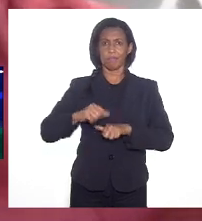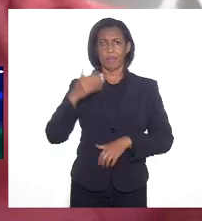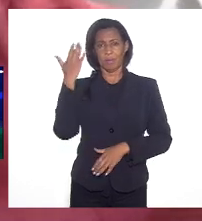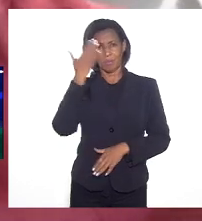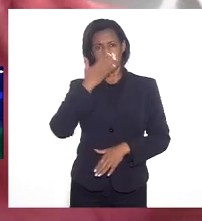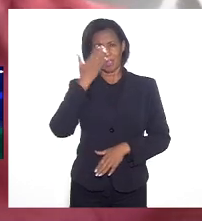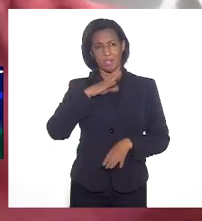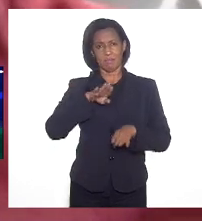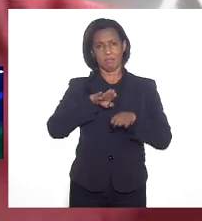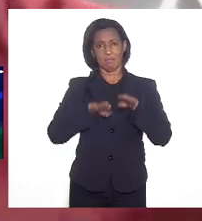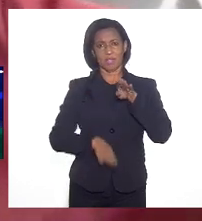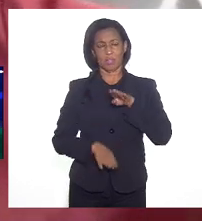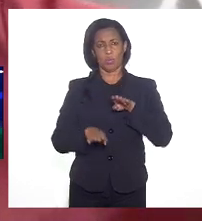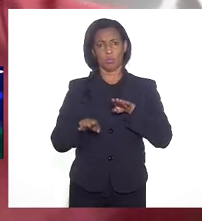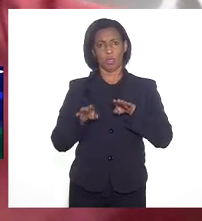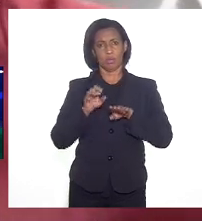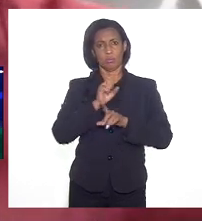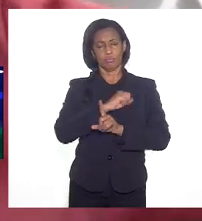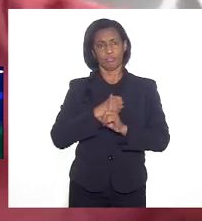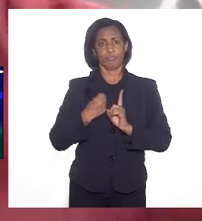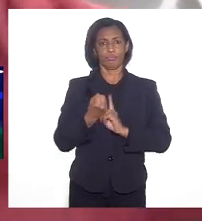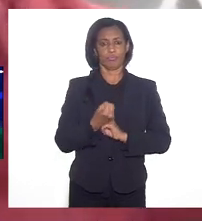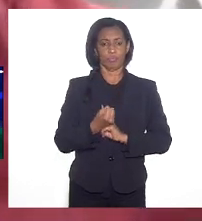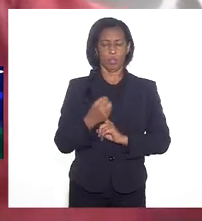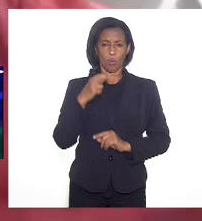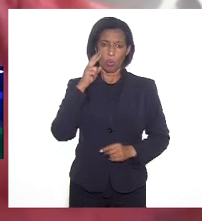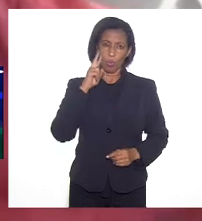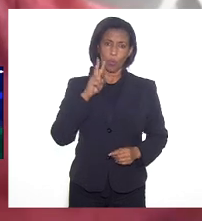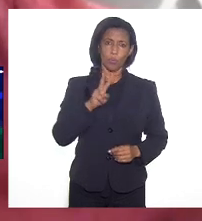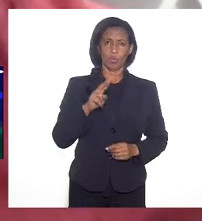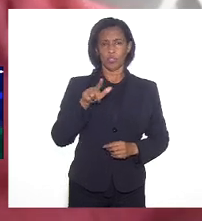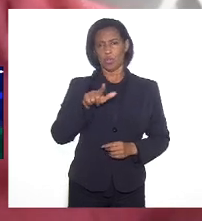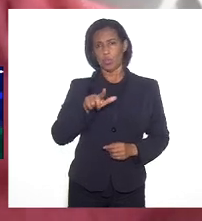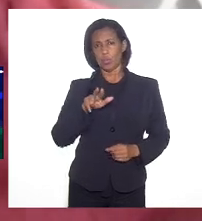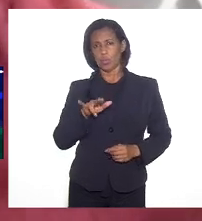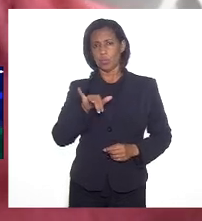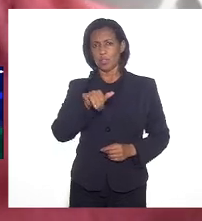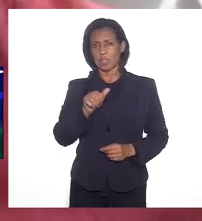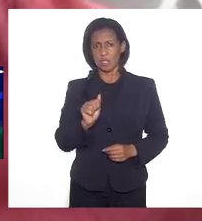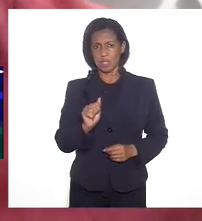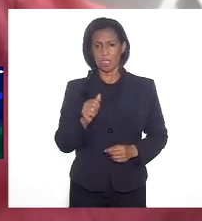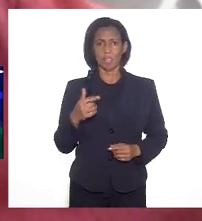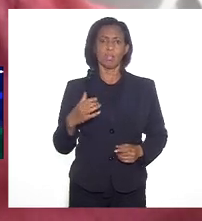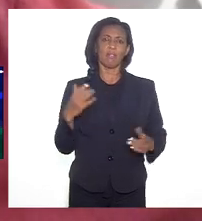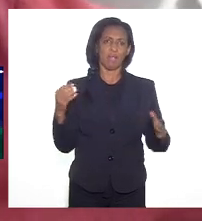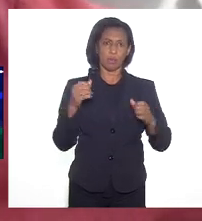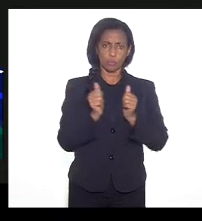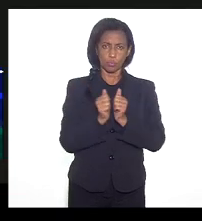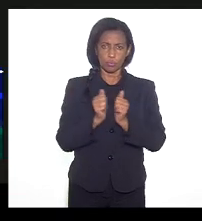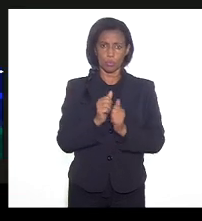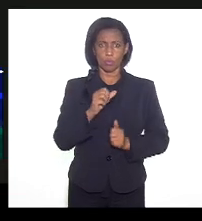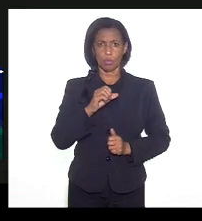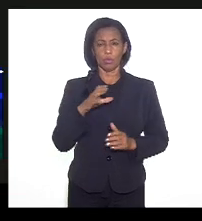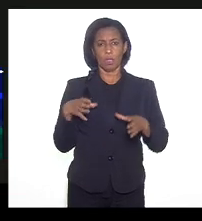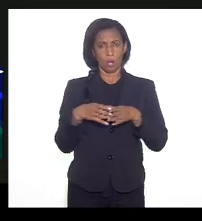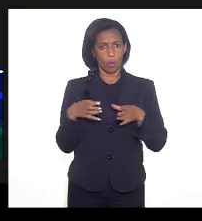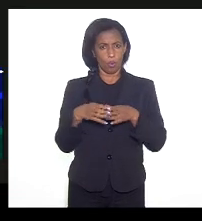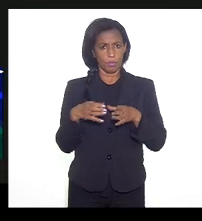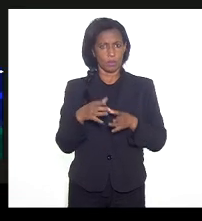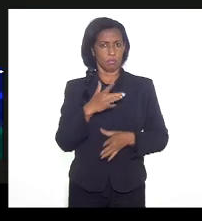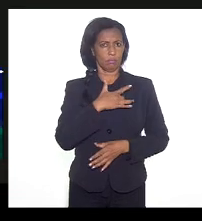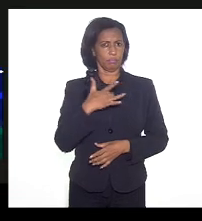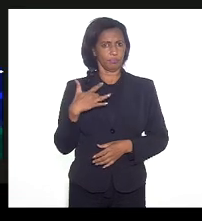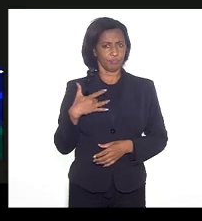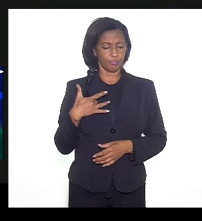da desigualdade social acho que poder vejo aqui a deputada Lucinha que está conosco na CPI perdão na comissão de saúde